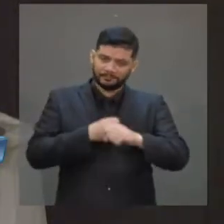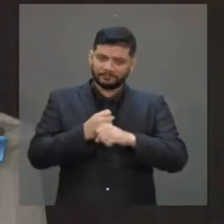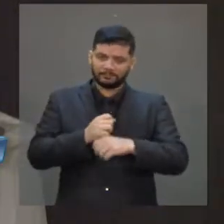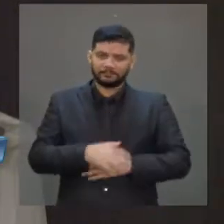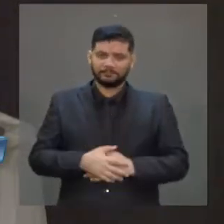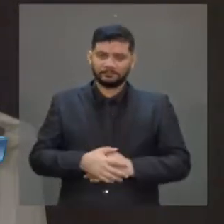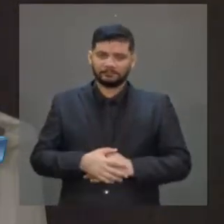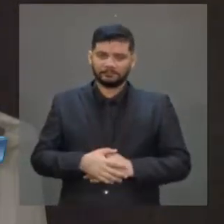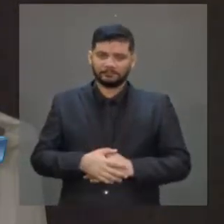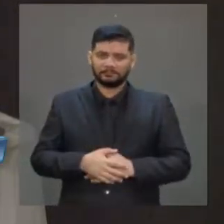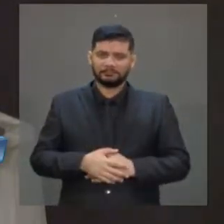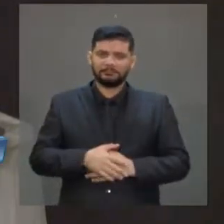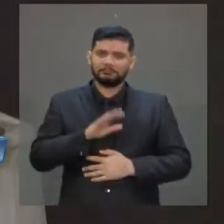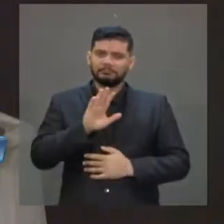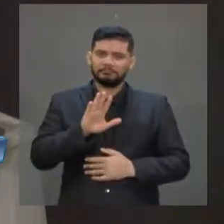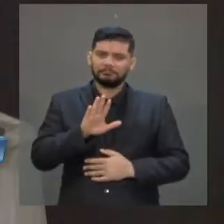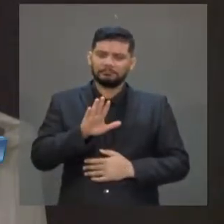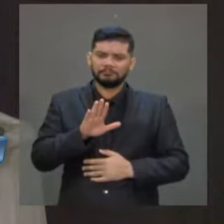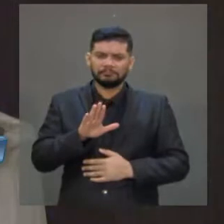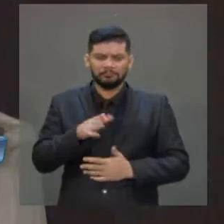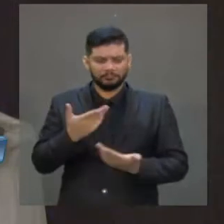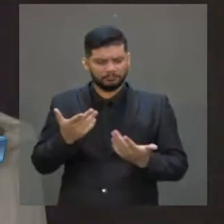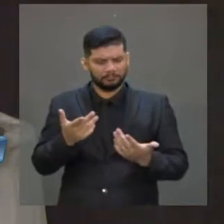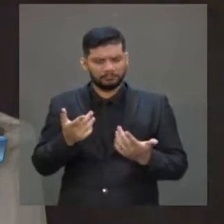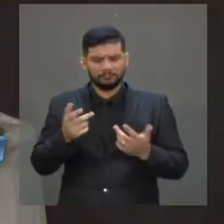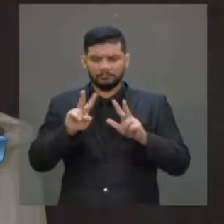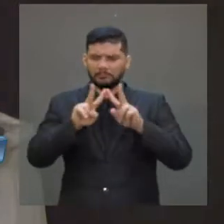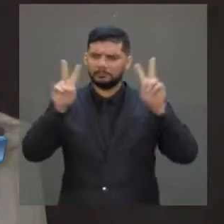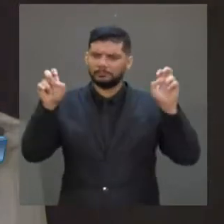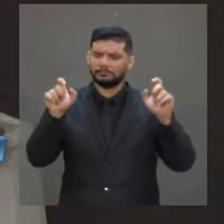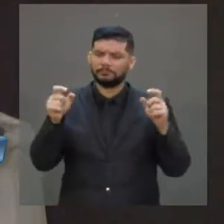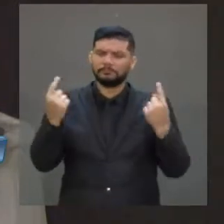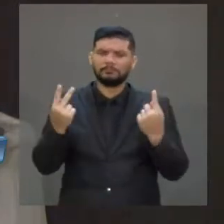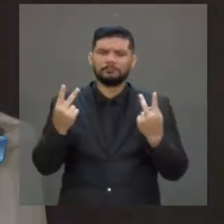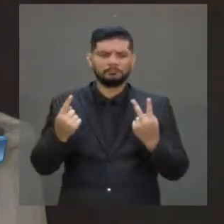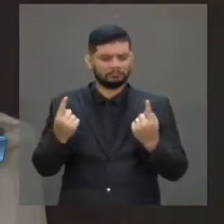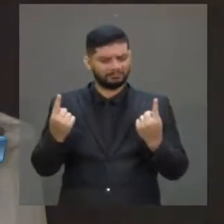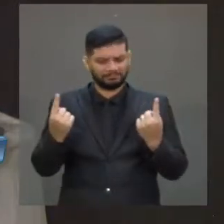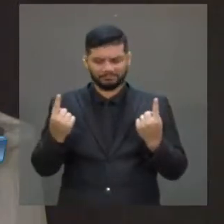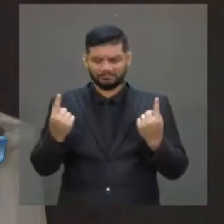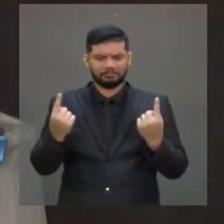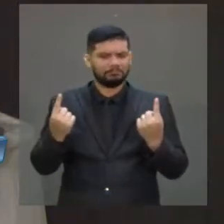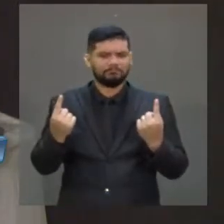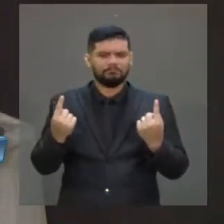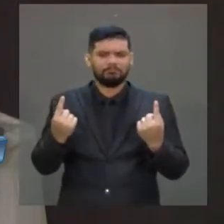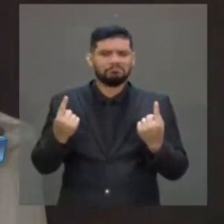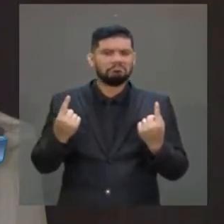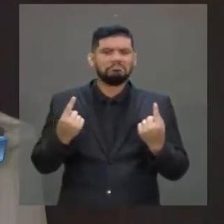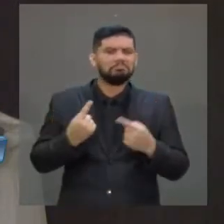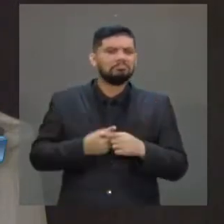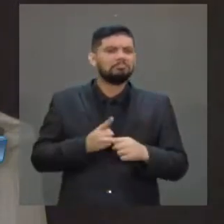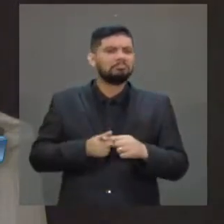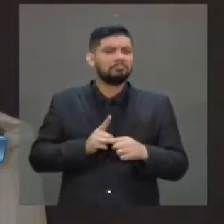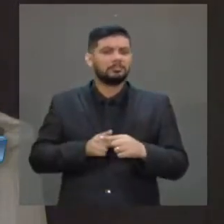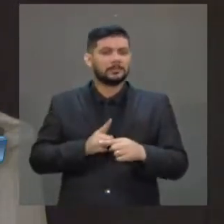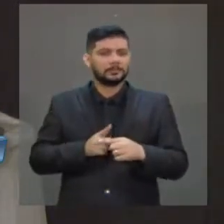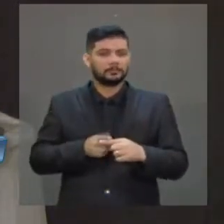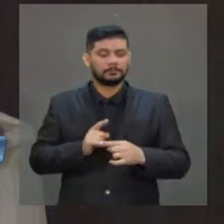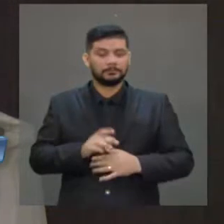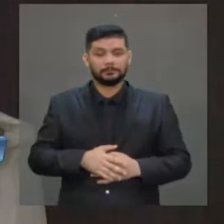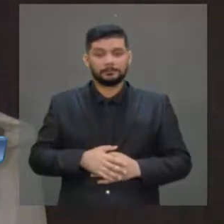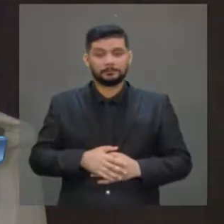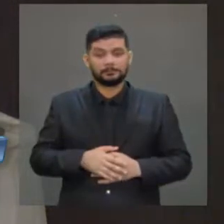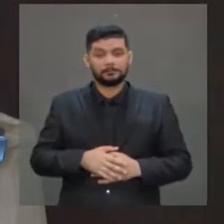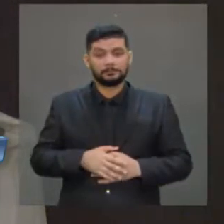Por que eu estou relacionando a questão dos agrotóxicos e o mel? Porque entre